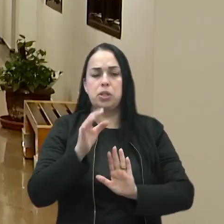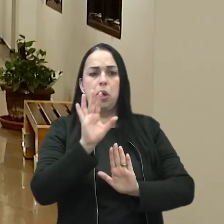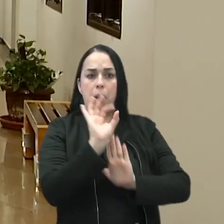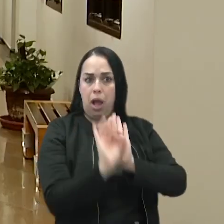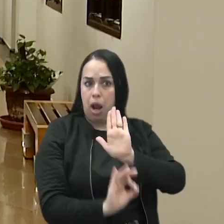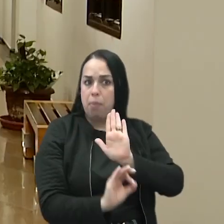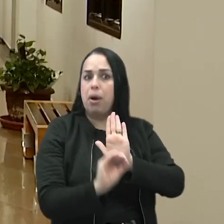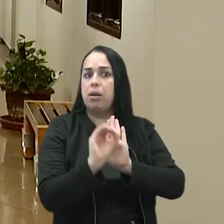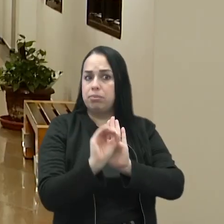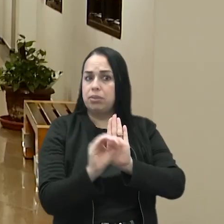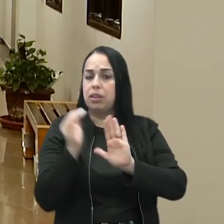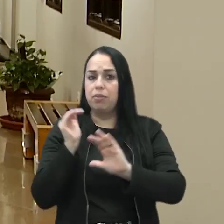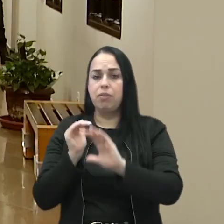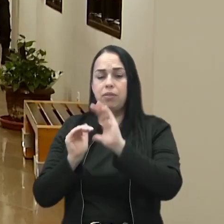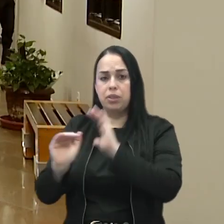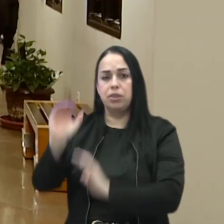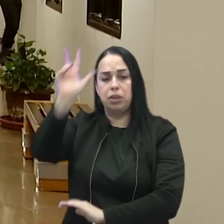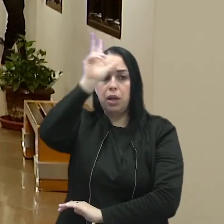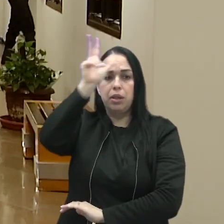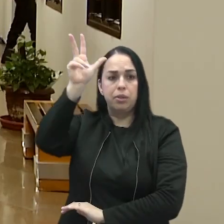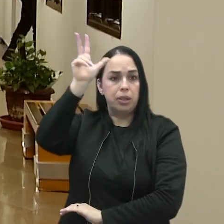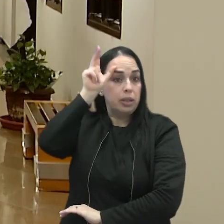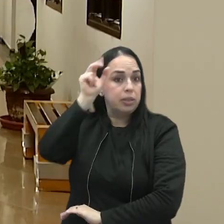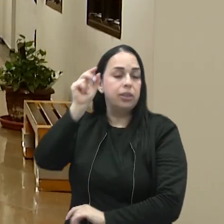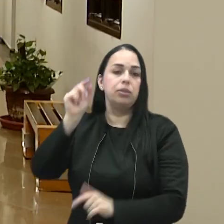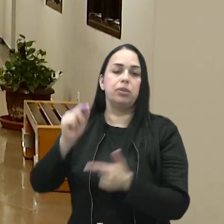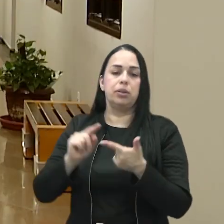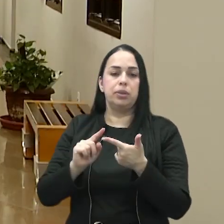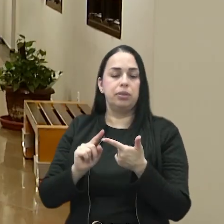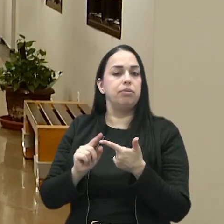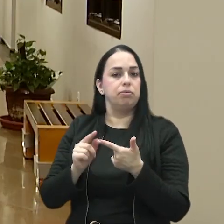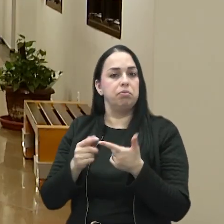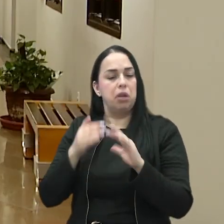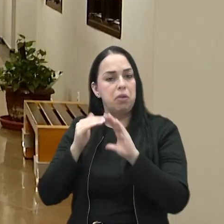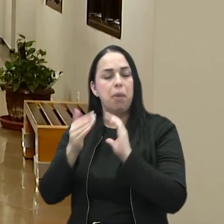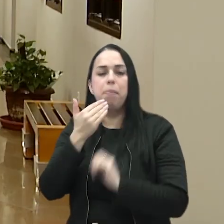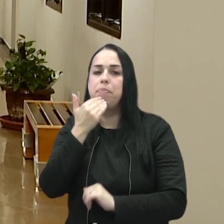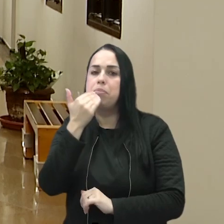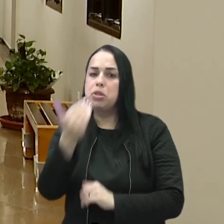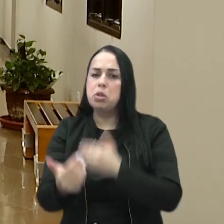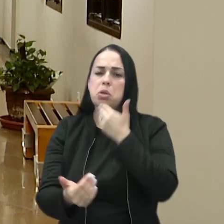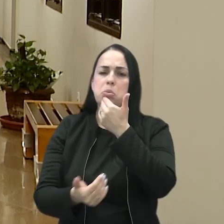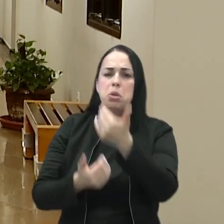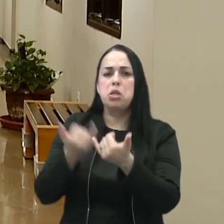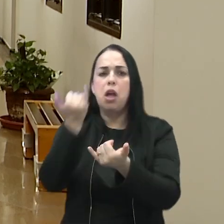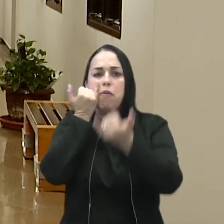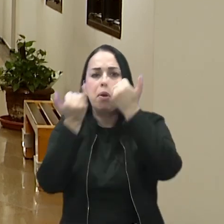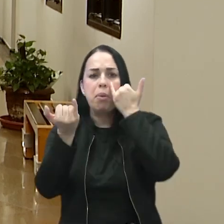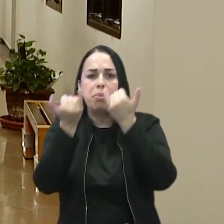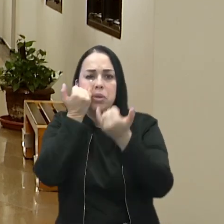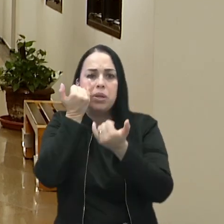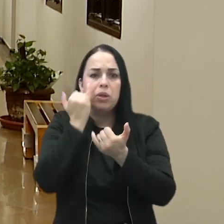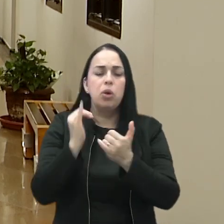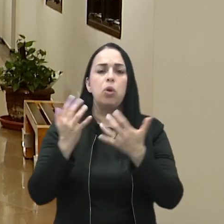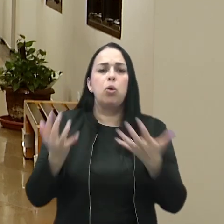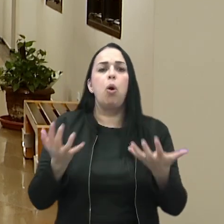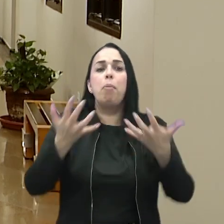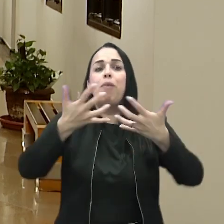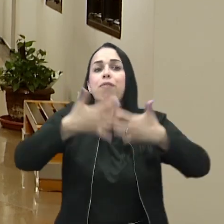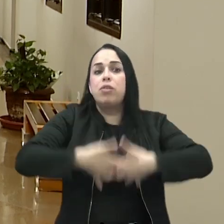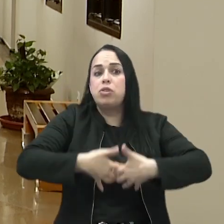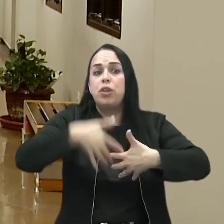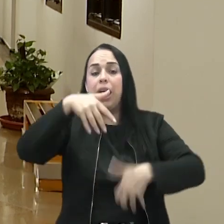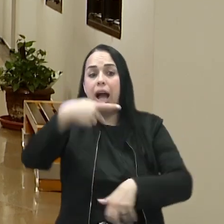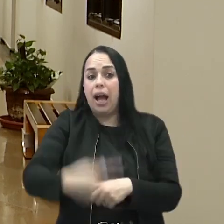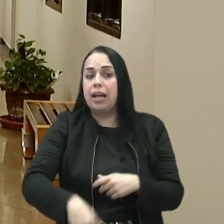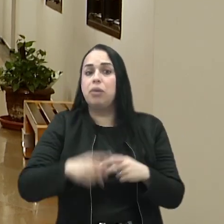está elaborando um ofício que vai ser enviado ao nosso Poder Executivo Municipal, ao prefeito, solicitando diversas informações de como funciona o sistema